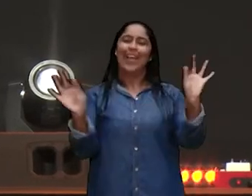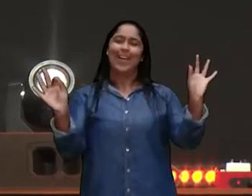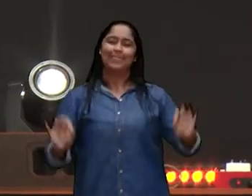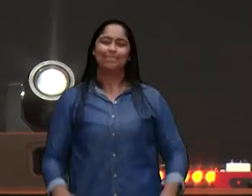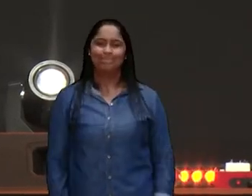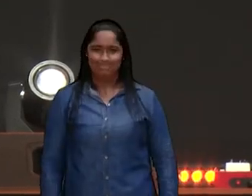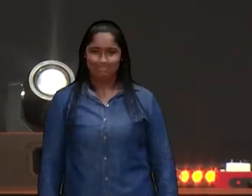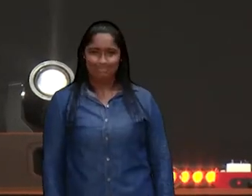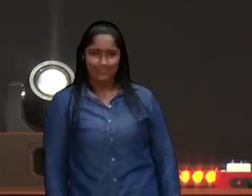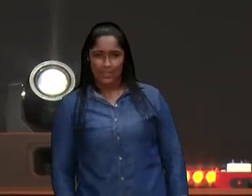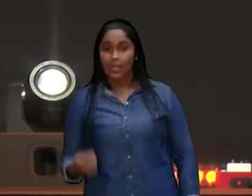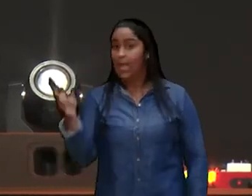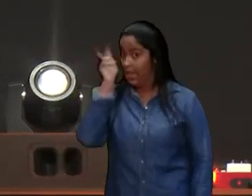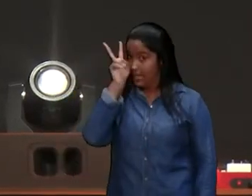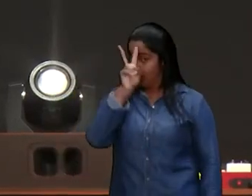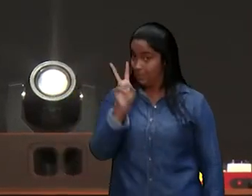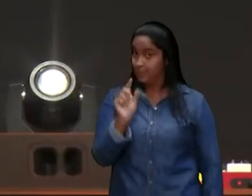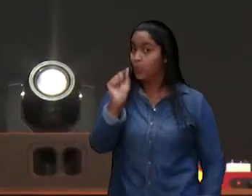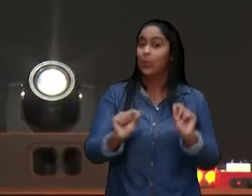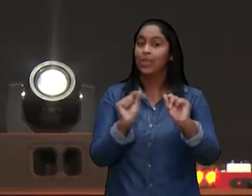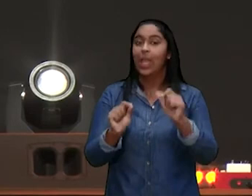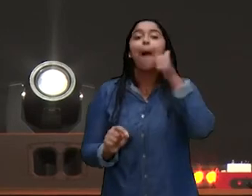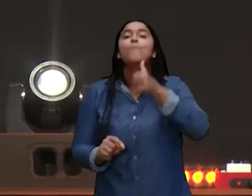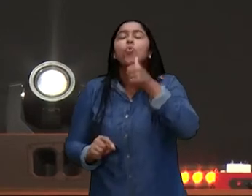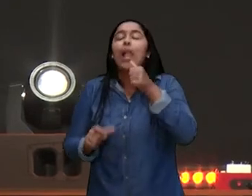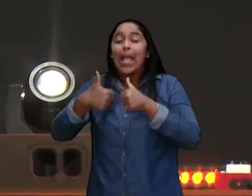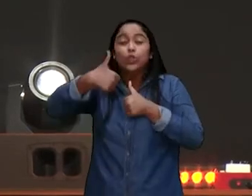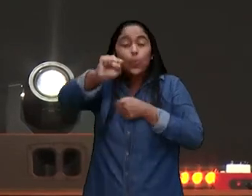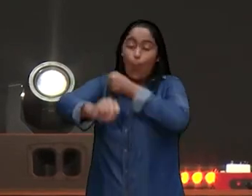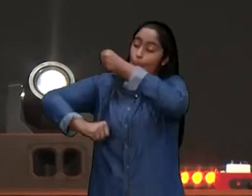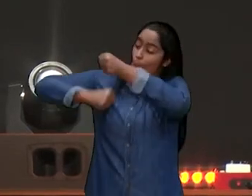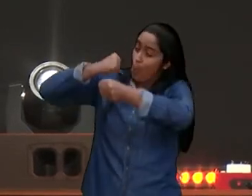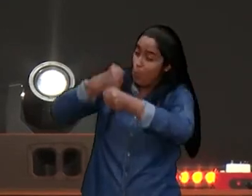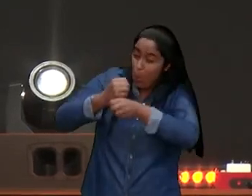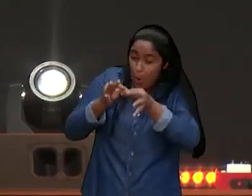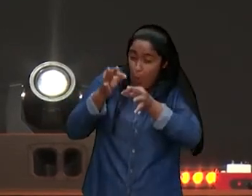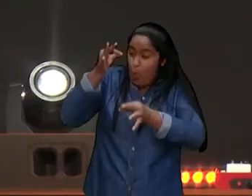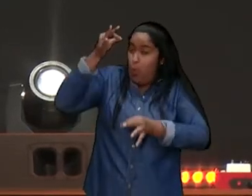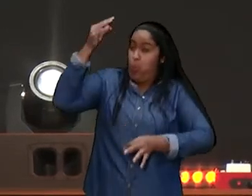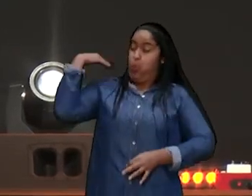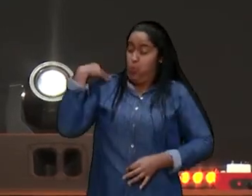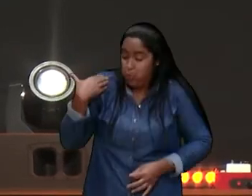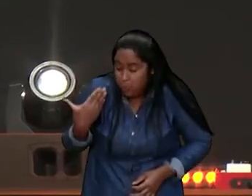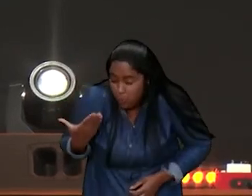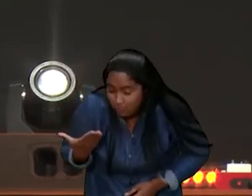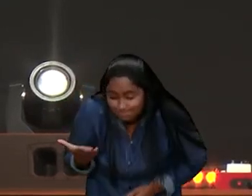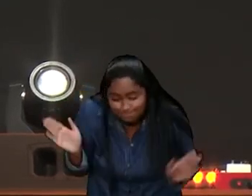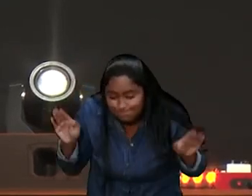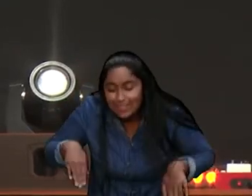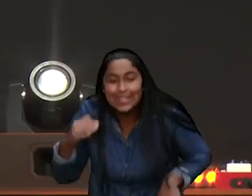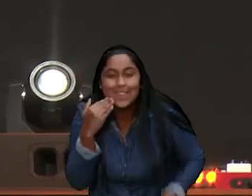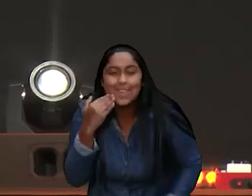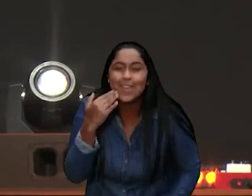A mulher foi curada depois de 18 anos encurvada aí Versículo 14 indignado